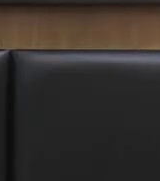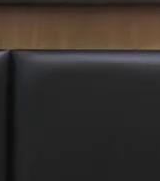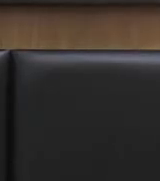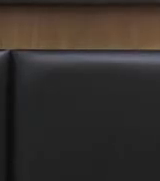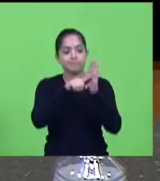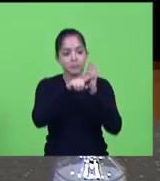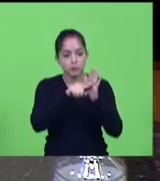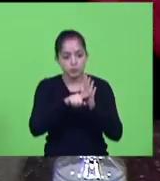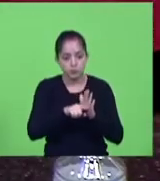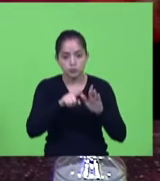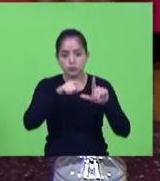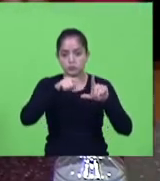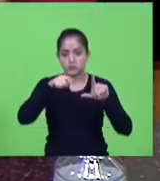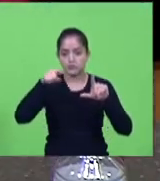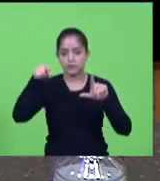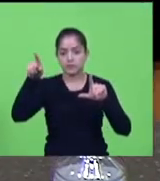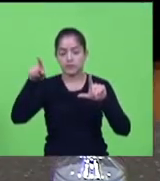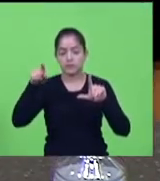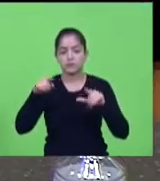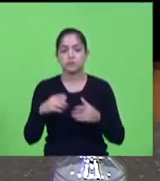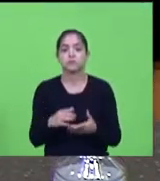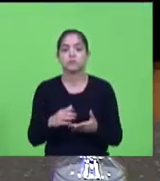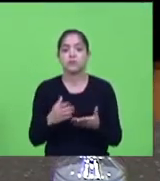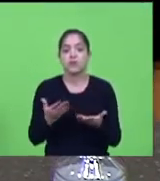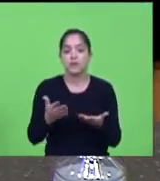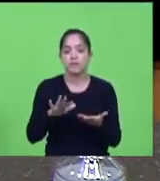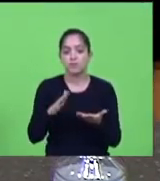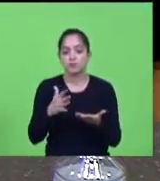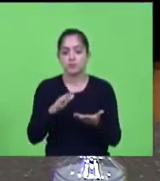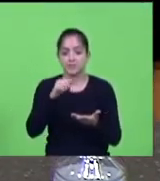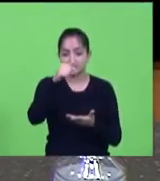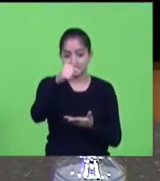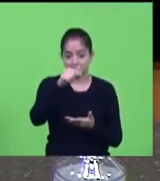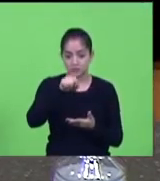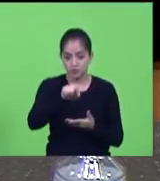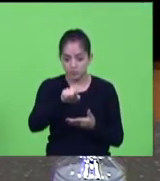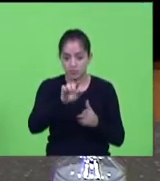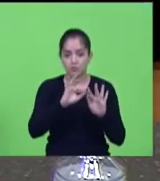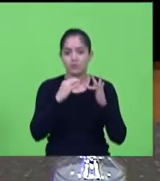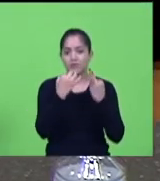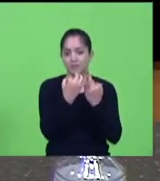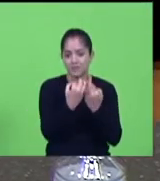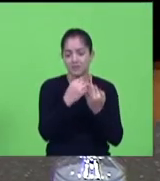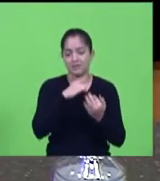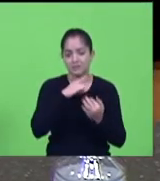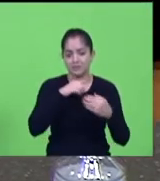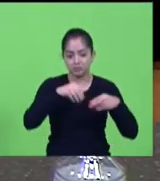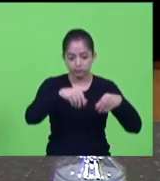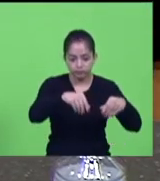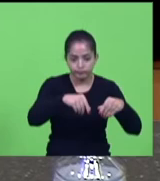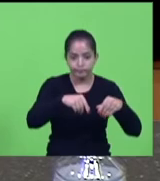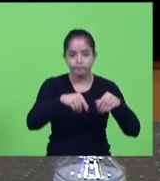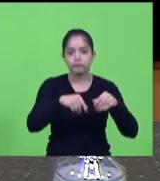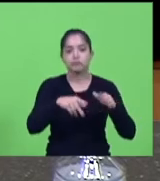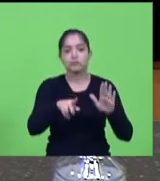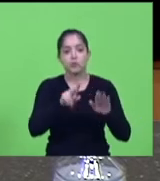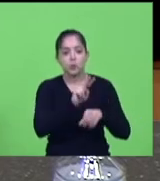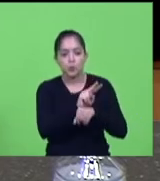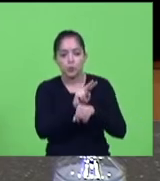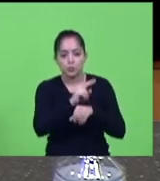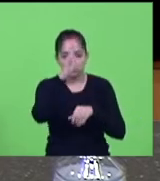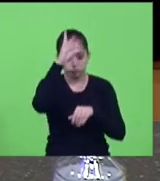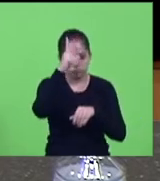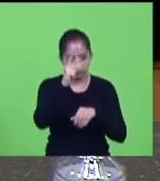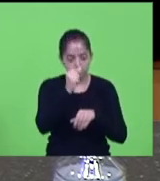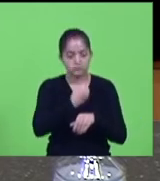de aves. Aproximadamente 7 mil famílias têm aviários e vivem exclusivamente